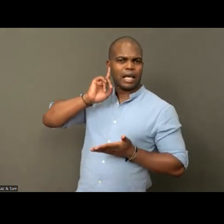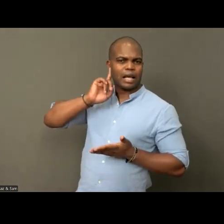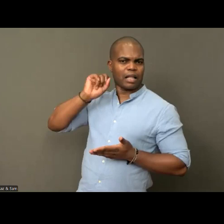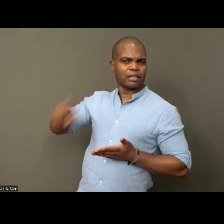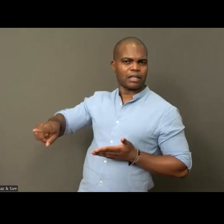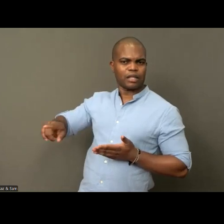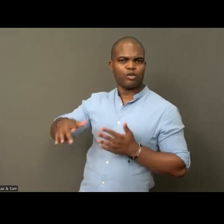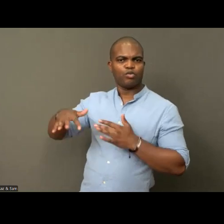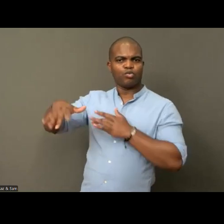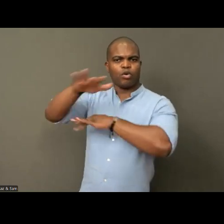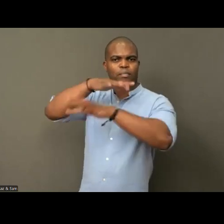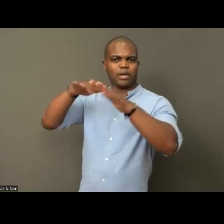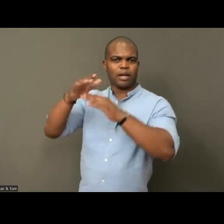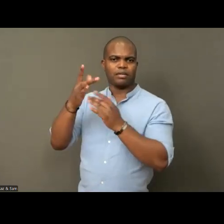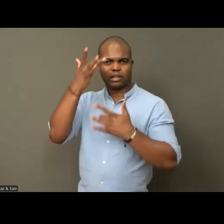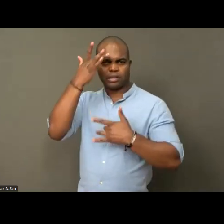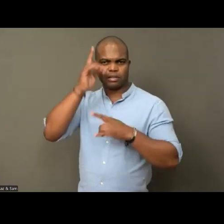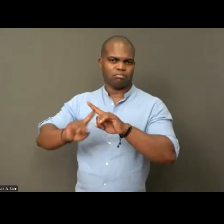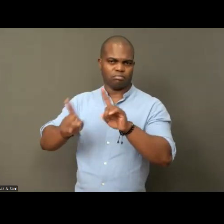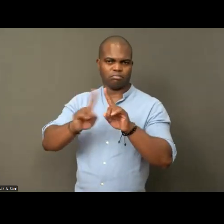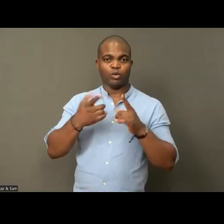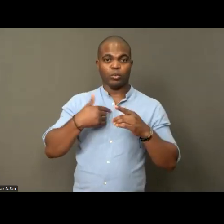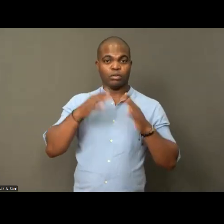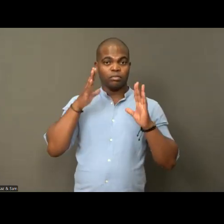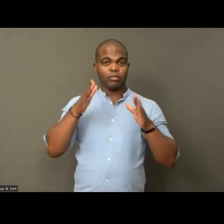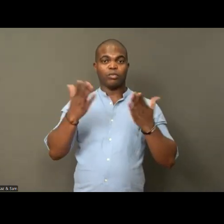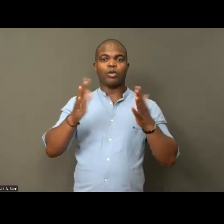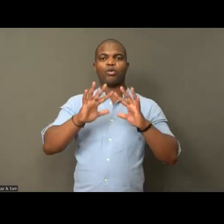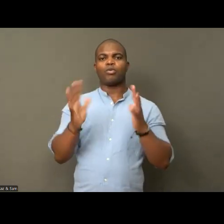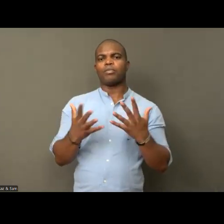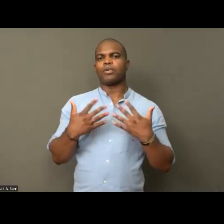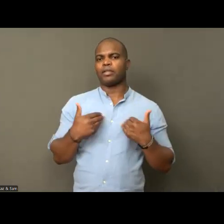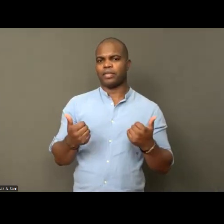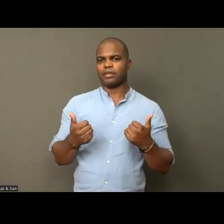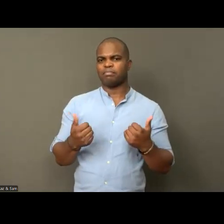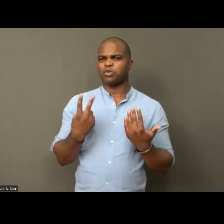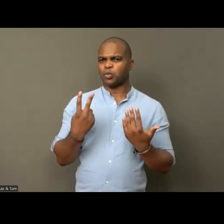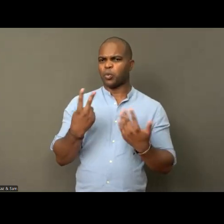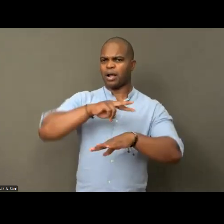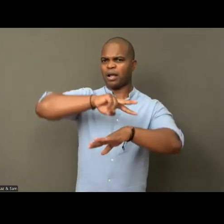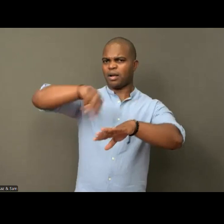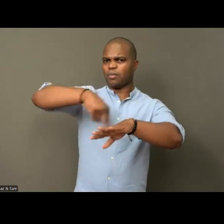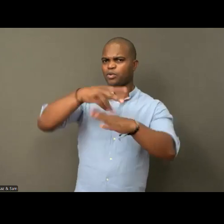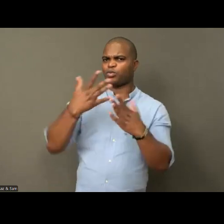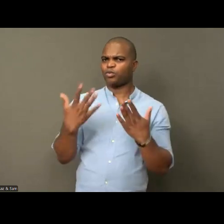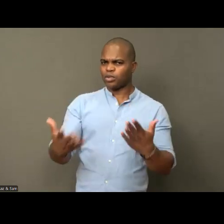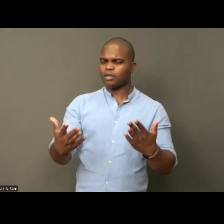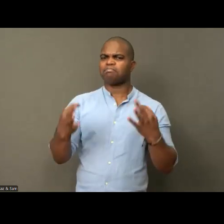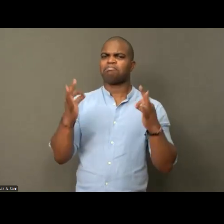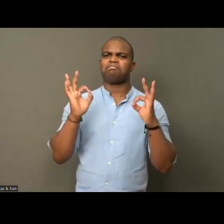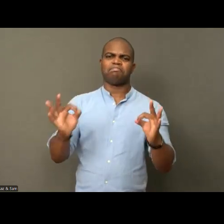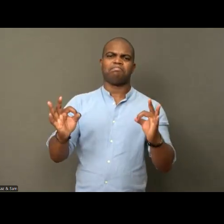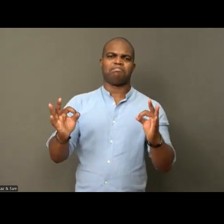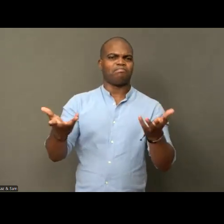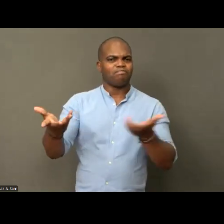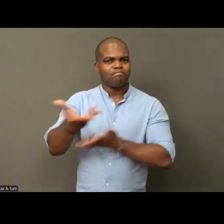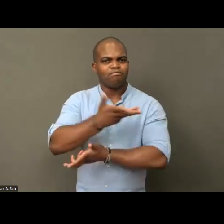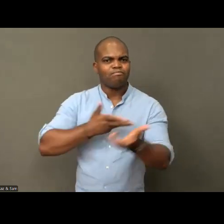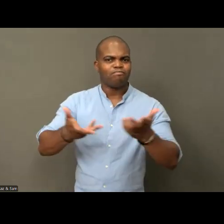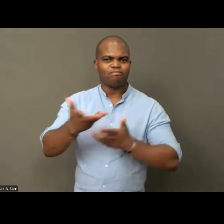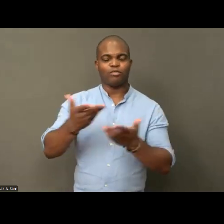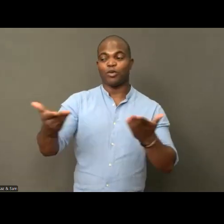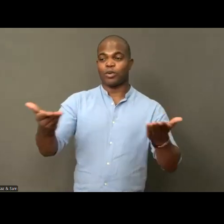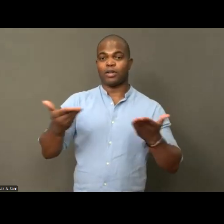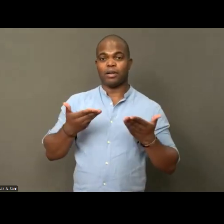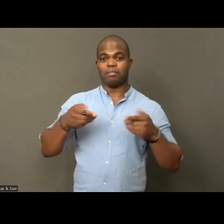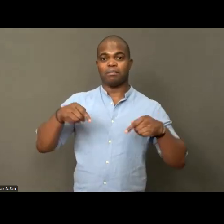this honra de webinar on dar the boas-vindas a Pan-American todos para Health este Organization's webinar sobre a initiative iniciativa for the da elimination Organização of communicable Pan-Americana diseases, de Saúde para a advancing the eliminação de agenda,